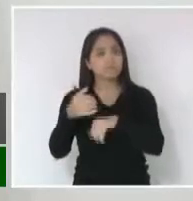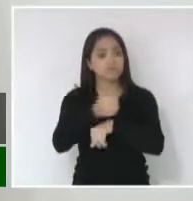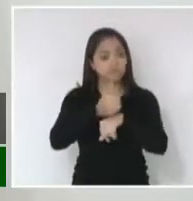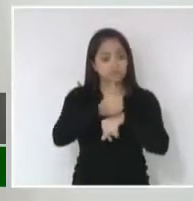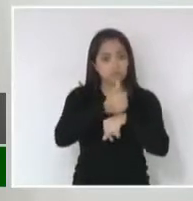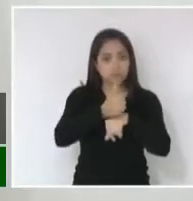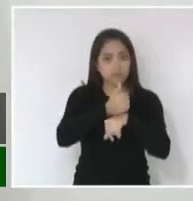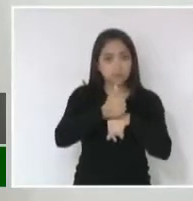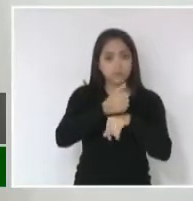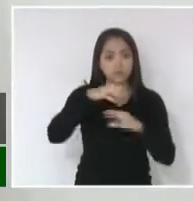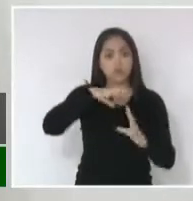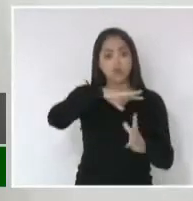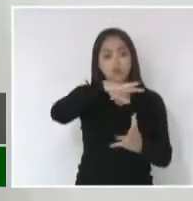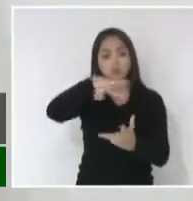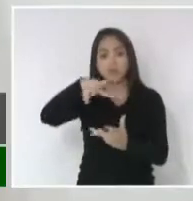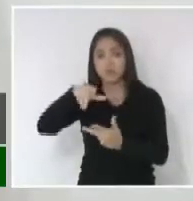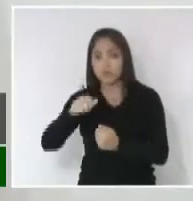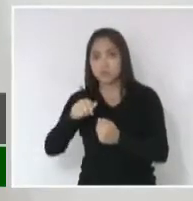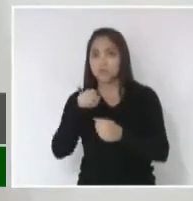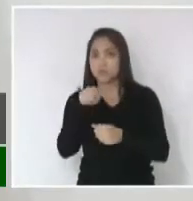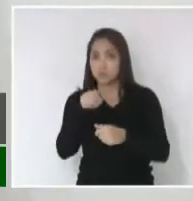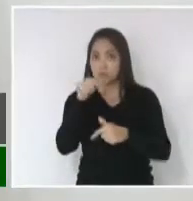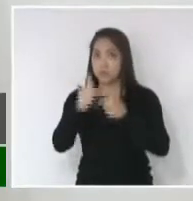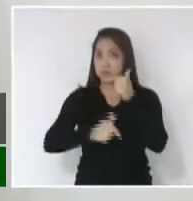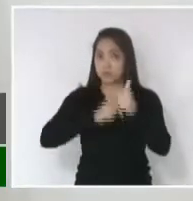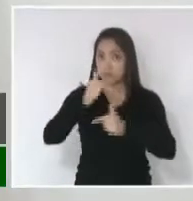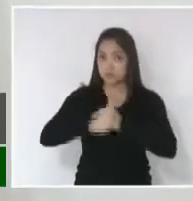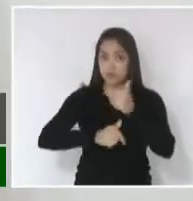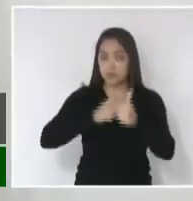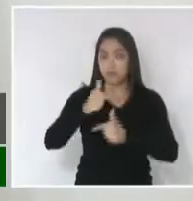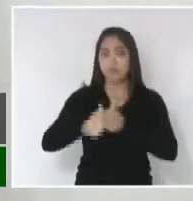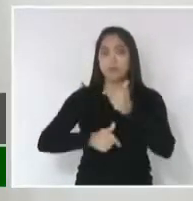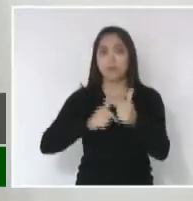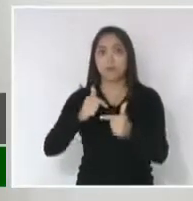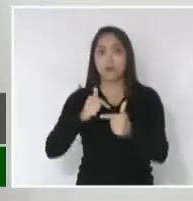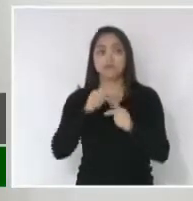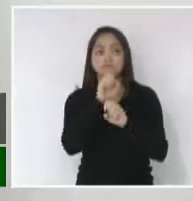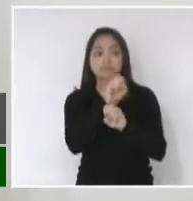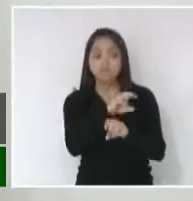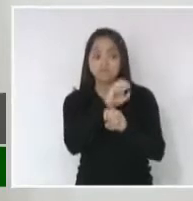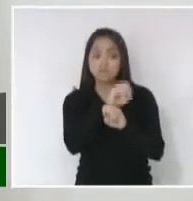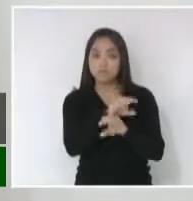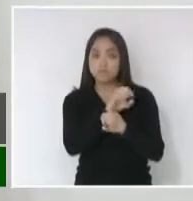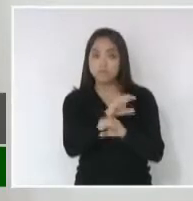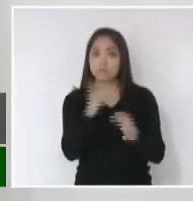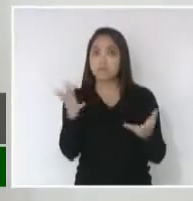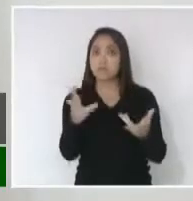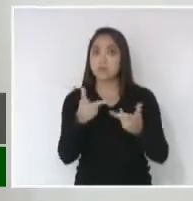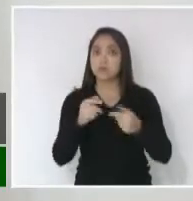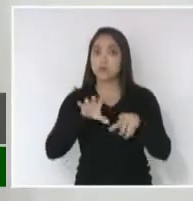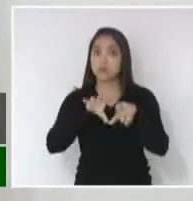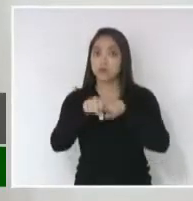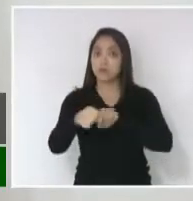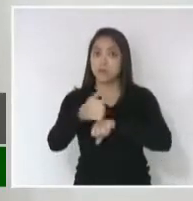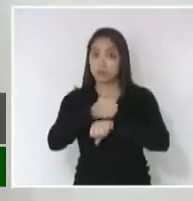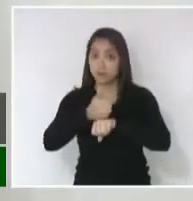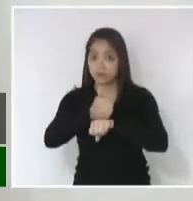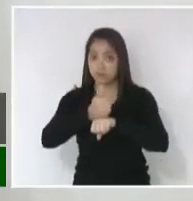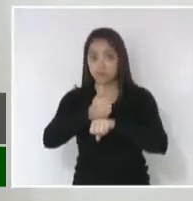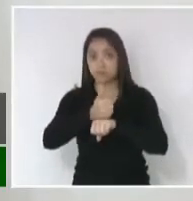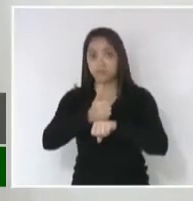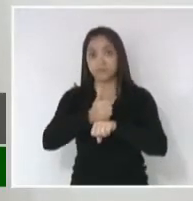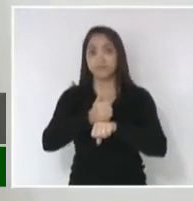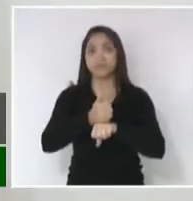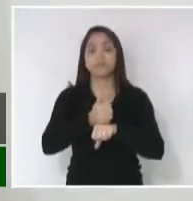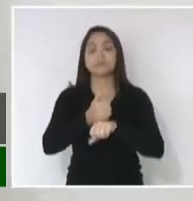mundo. Desenvolve um trabalho primordial em favor da educação e da qualificação profissional. Com